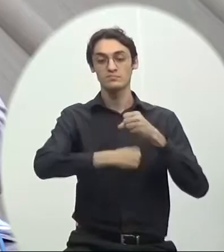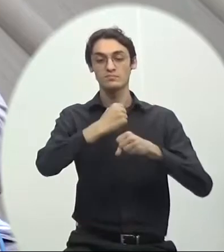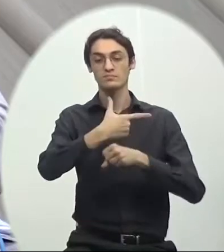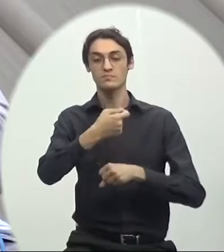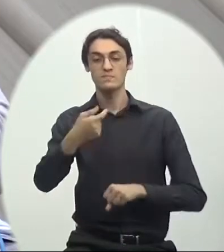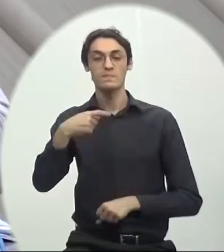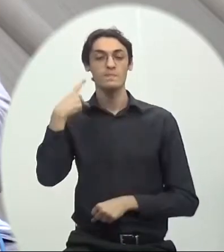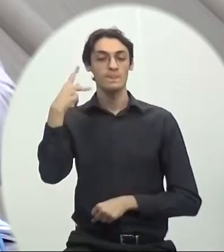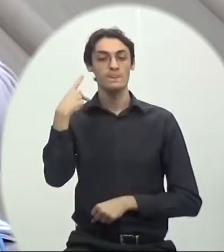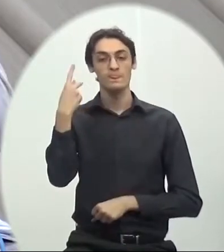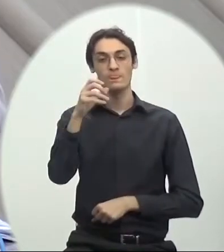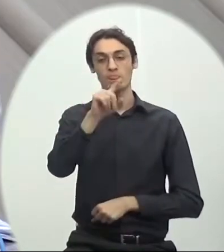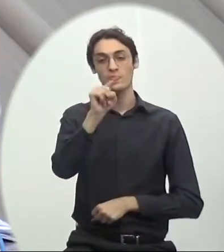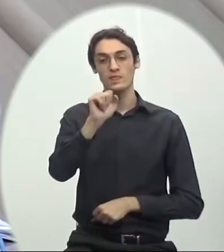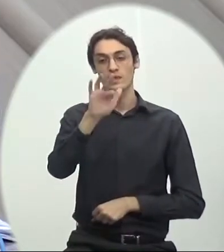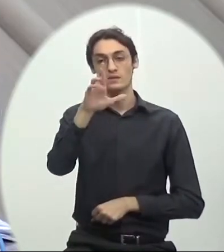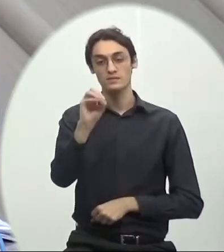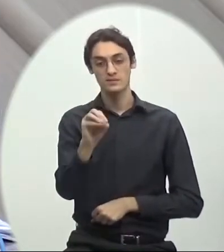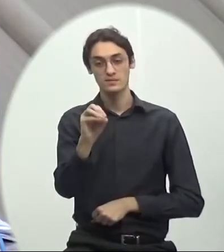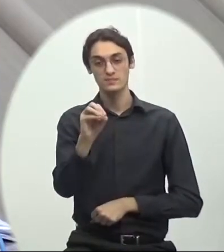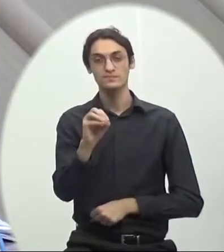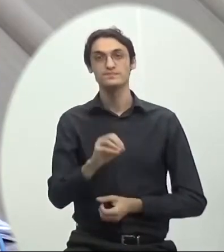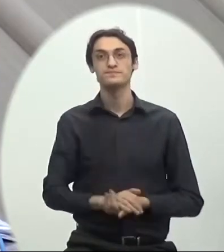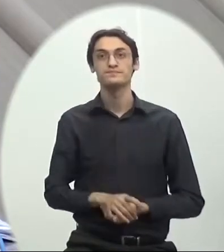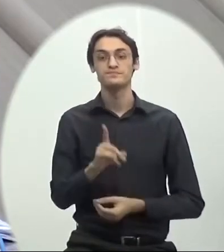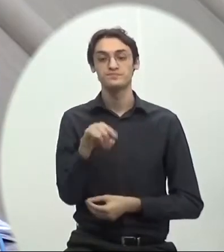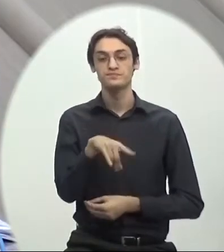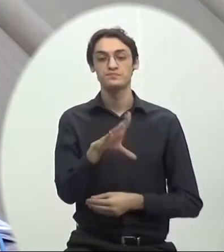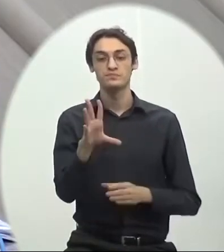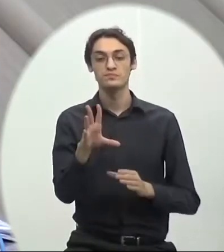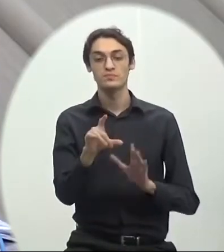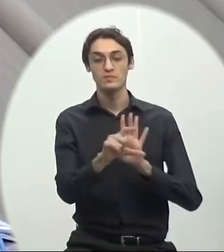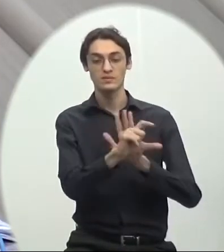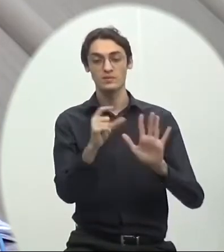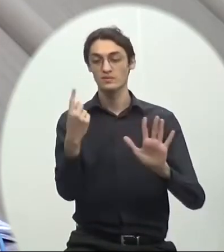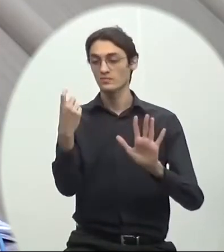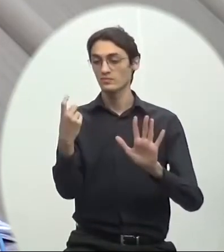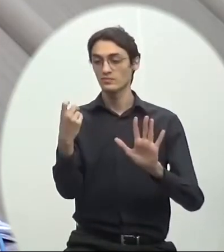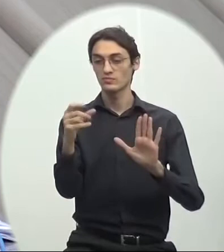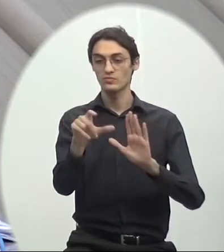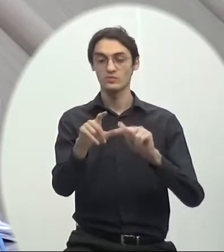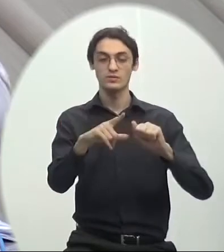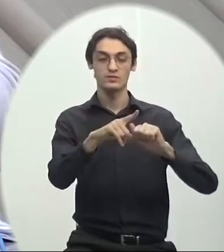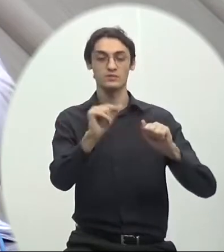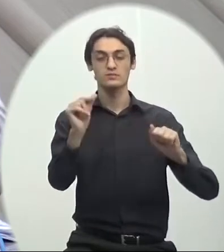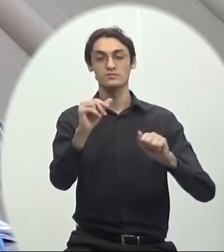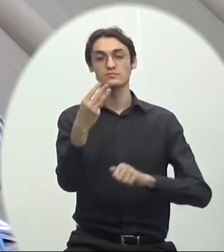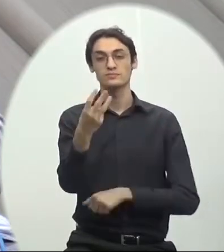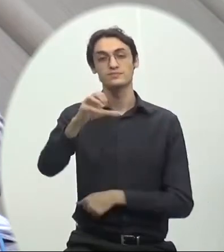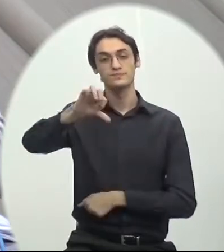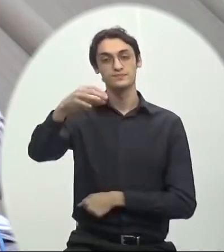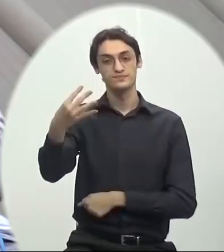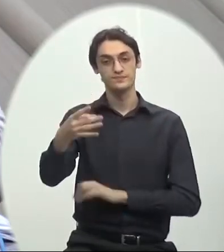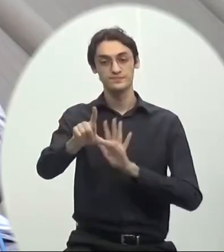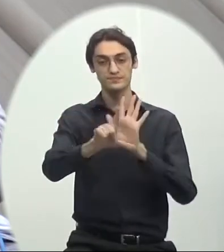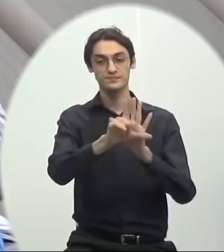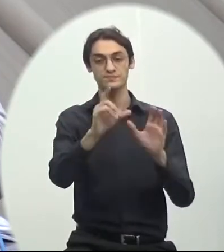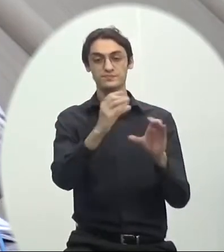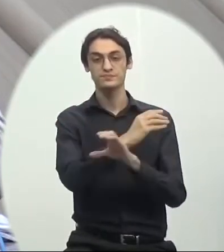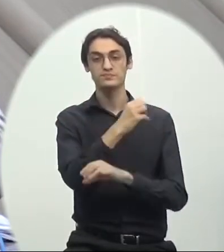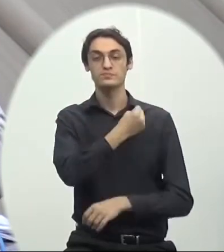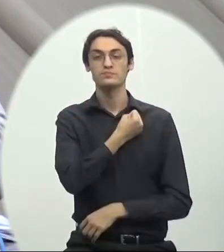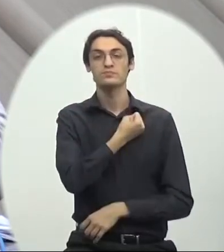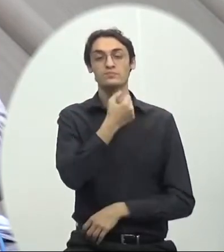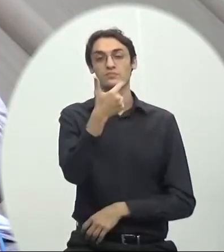04/2020, de autoria do vereador Zairo Casagrande, que acrescenta o parágrafo único ao artigo 394 da Lei Complementar